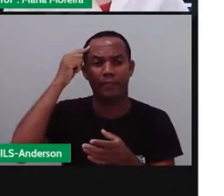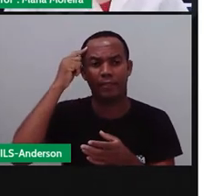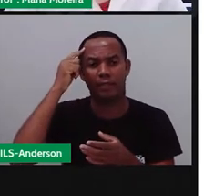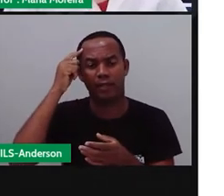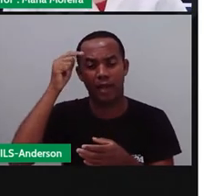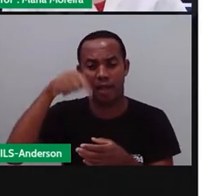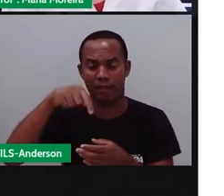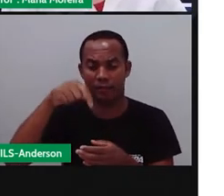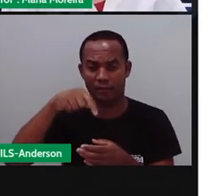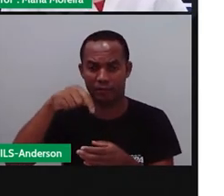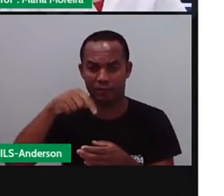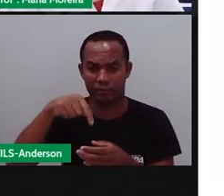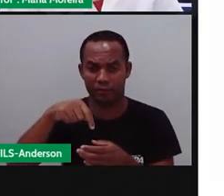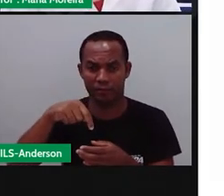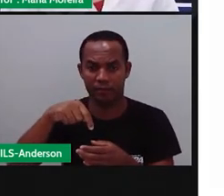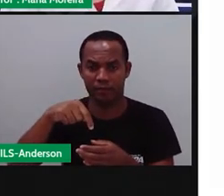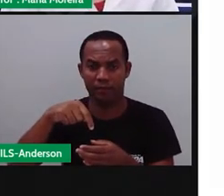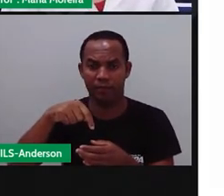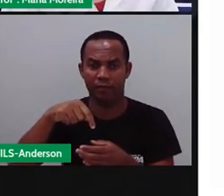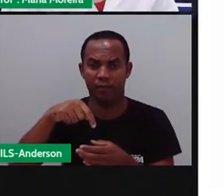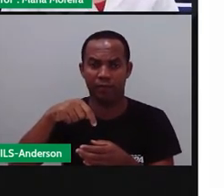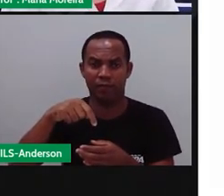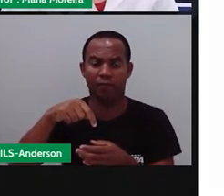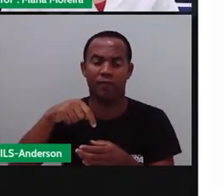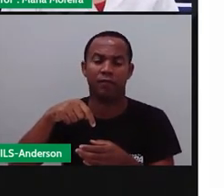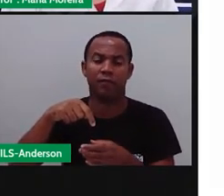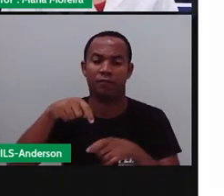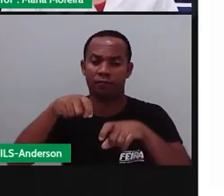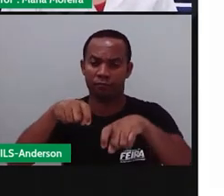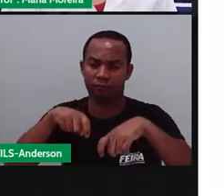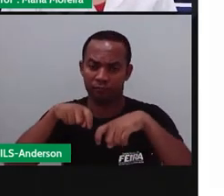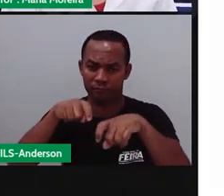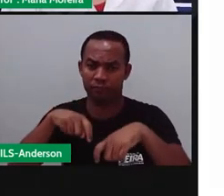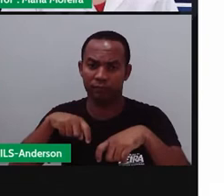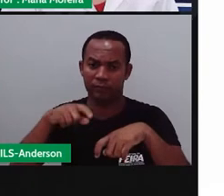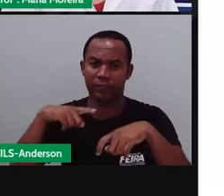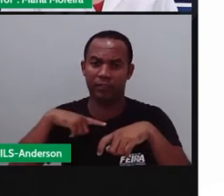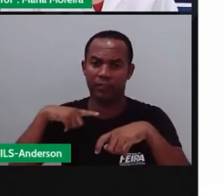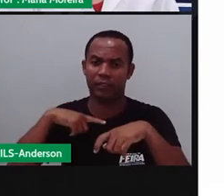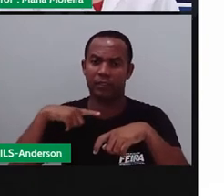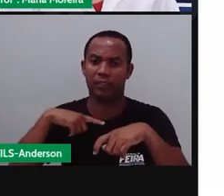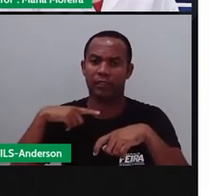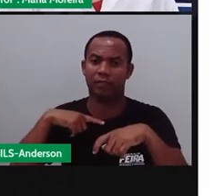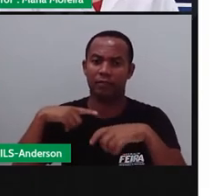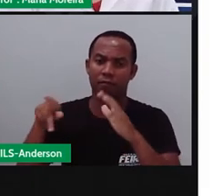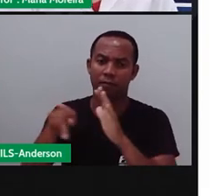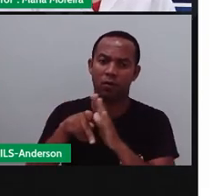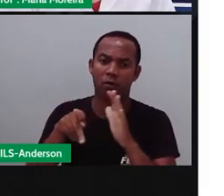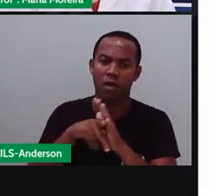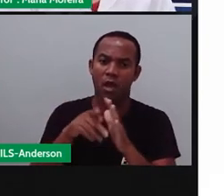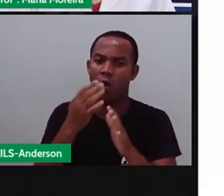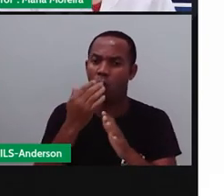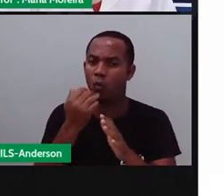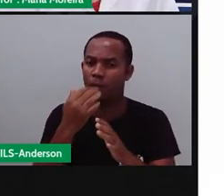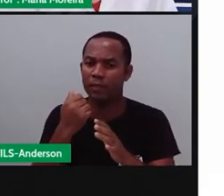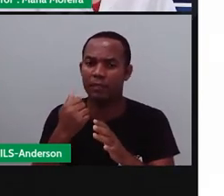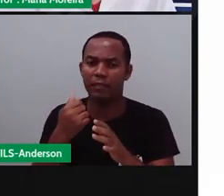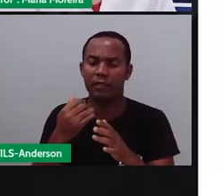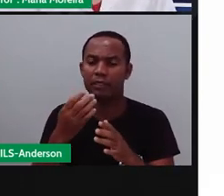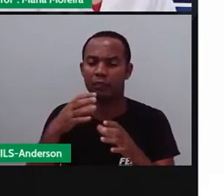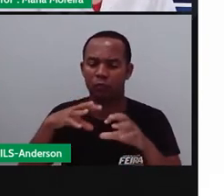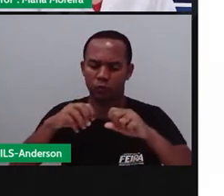no Nordeste, certo? Obviamente, temos o quê? A gastronomia do Nordeste, as coisas que são típicas,